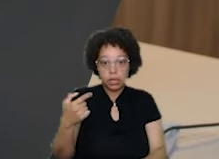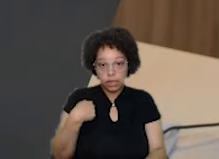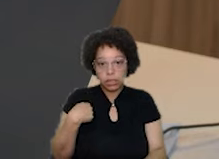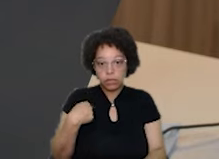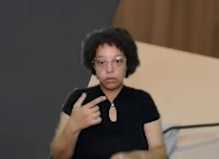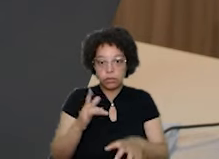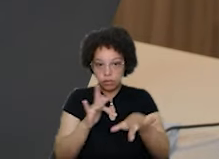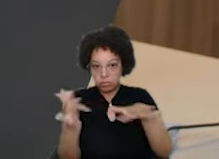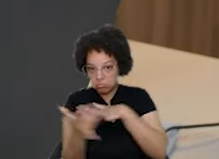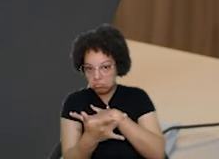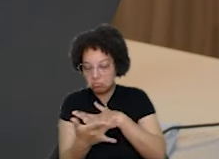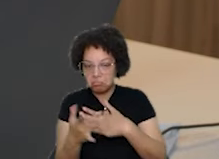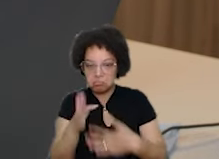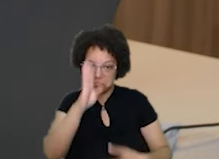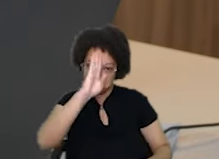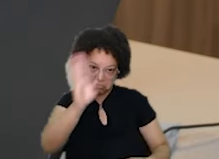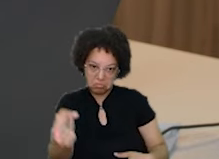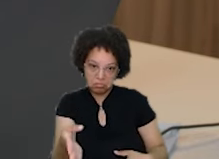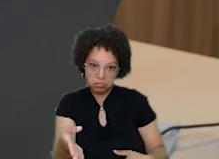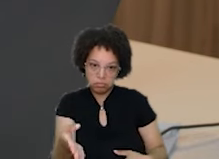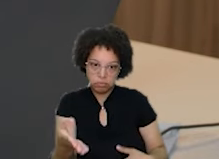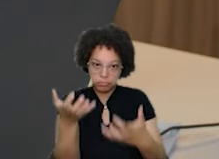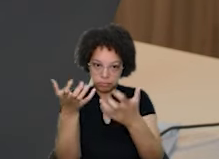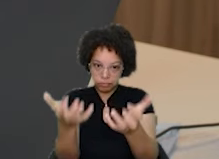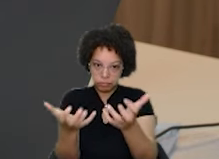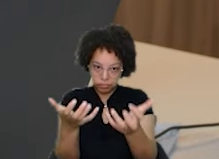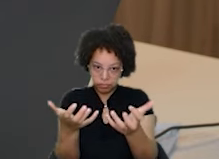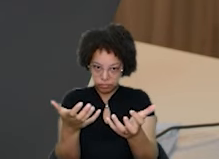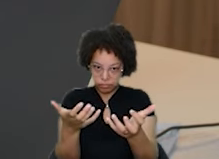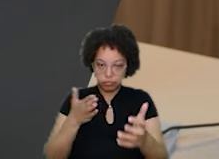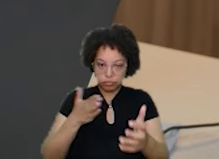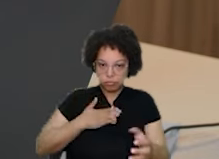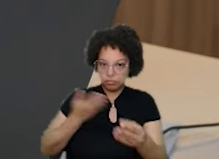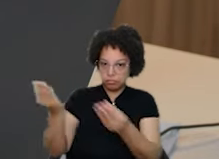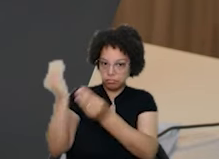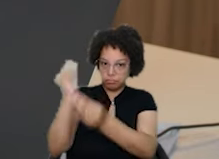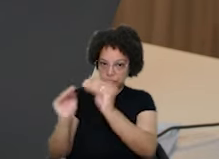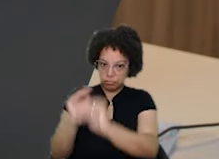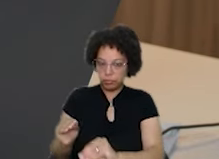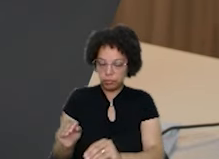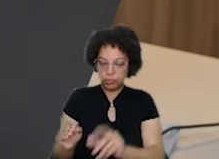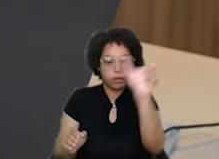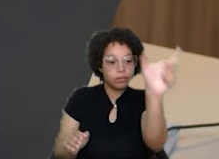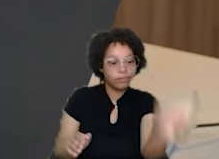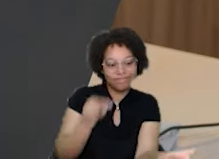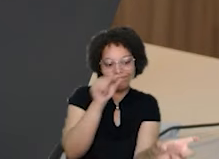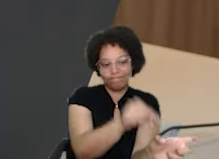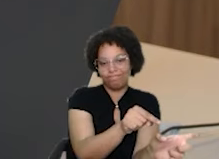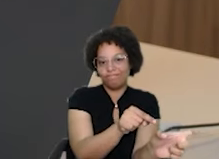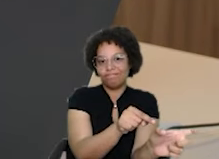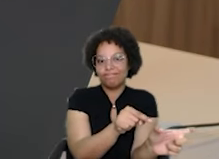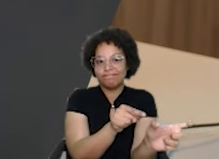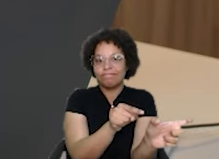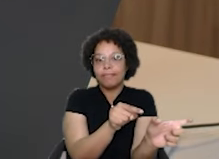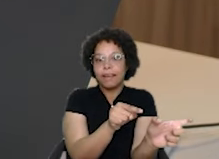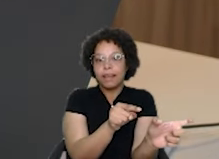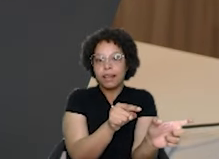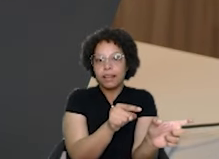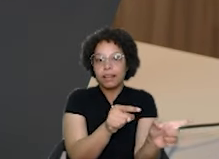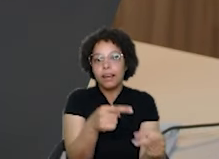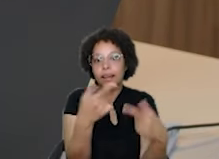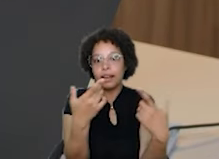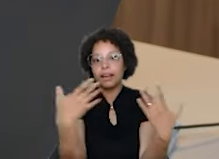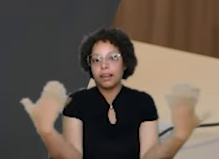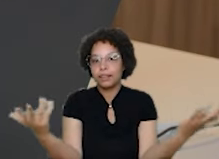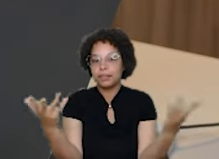x eu quero que você entregue esse essa minha postagem para esse Público aqui né E aí nesse filtro você